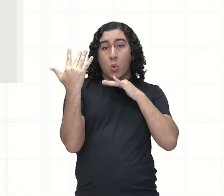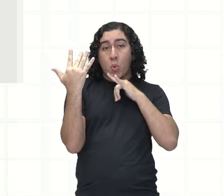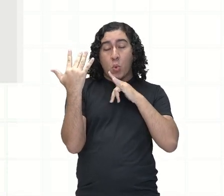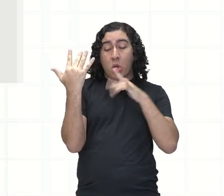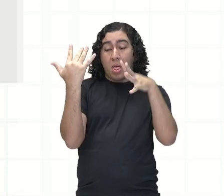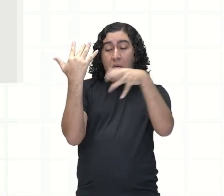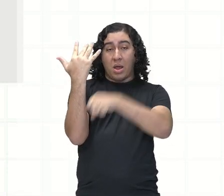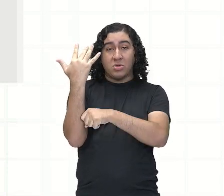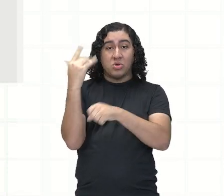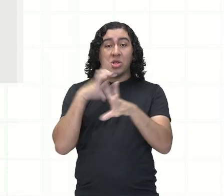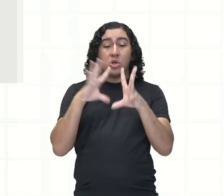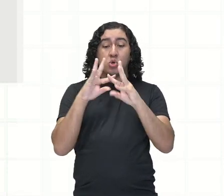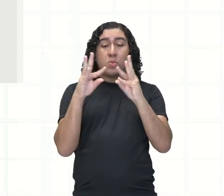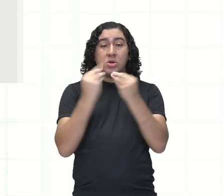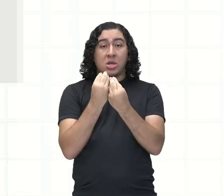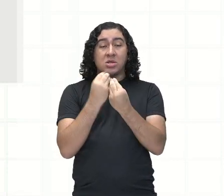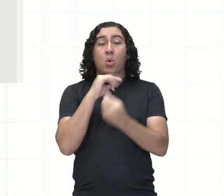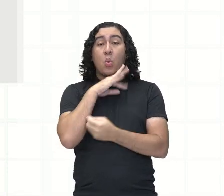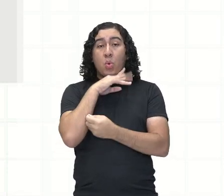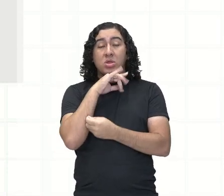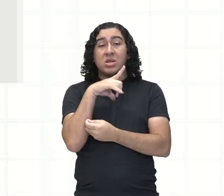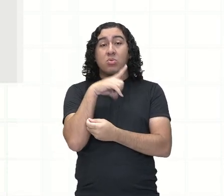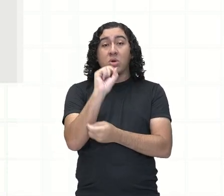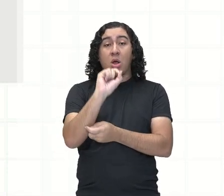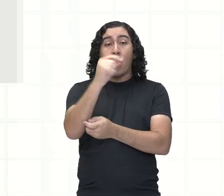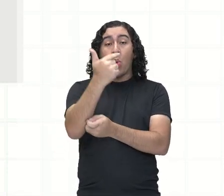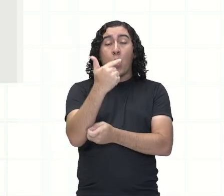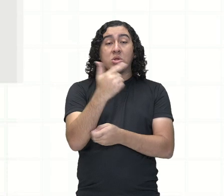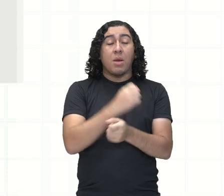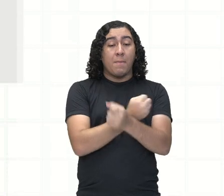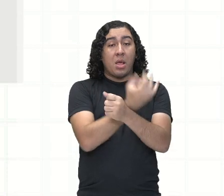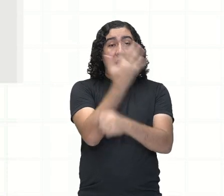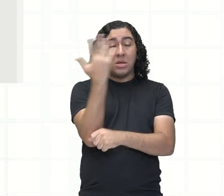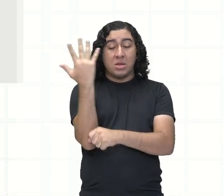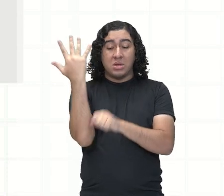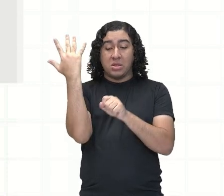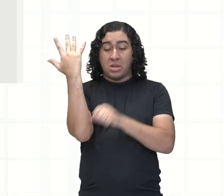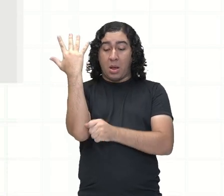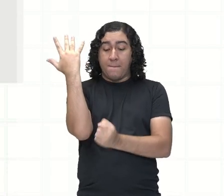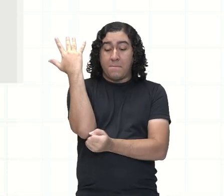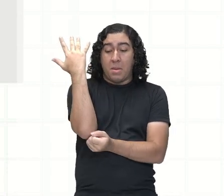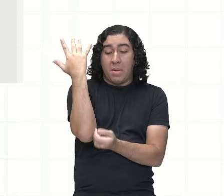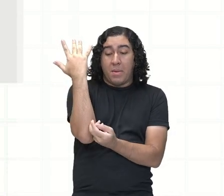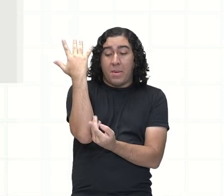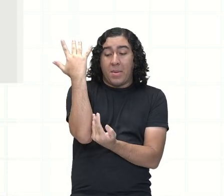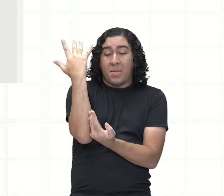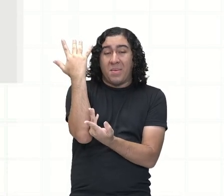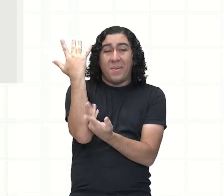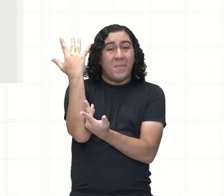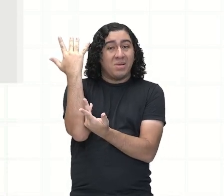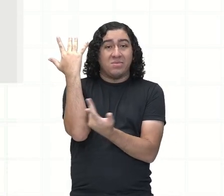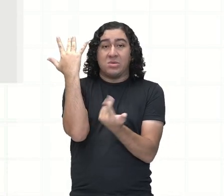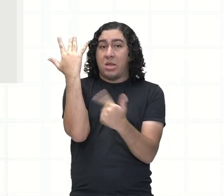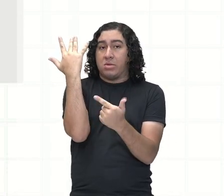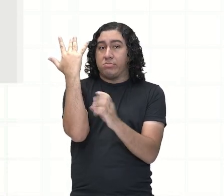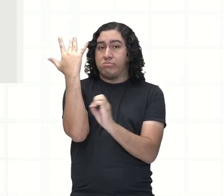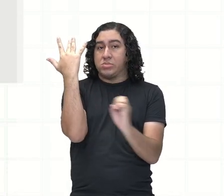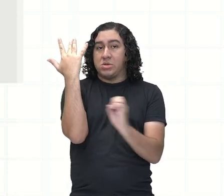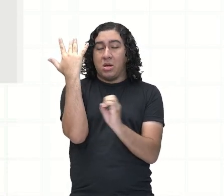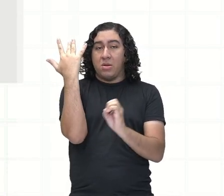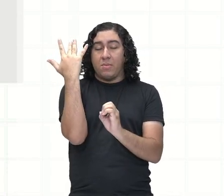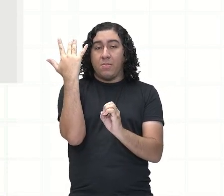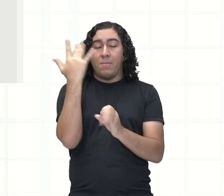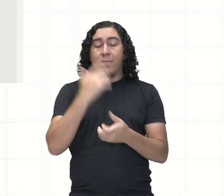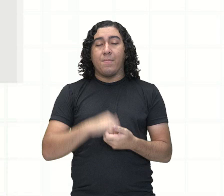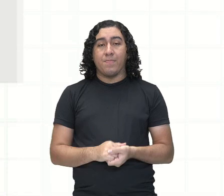que impedem que outras plantas cresçam debaixo daquela copa, por exemplo. Então, essas